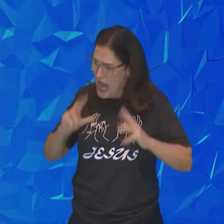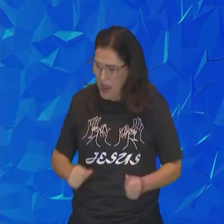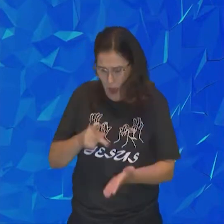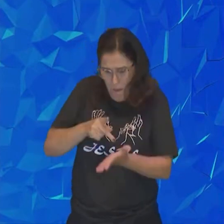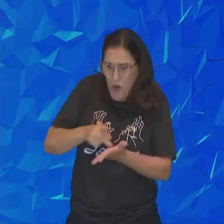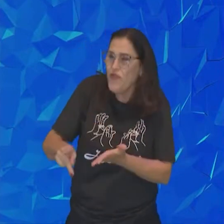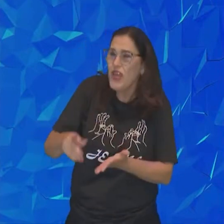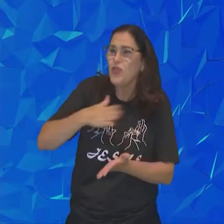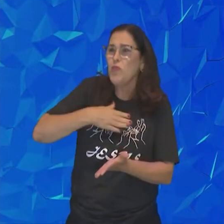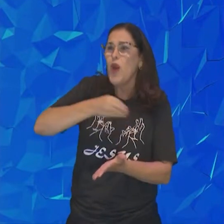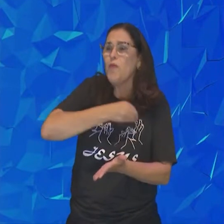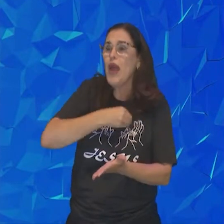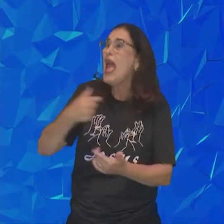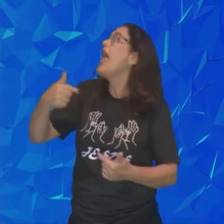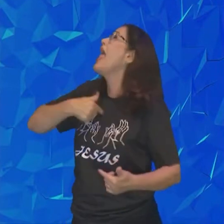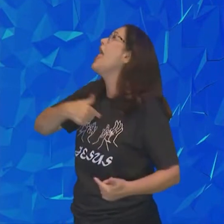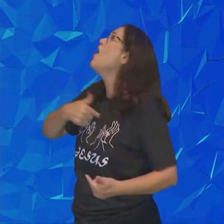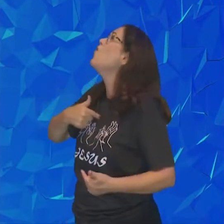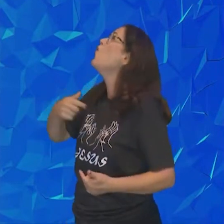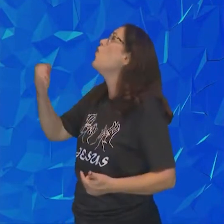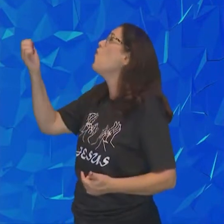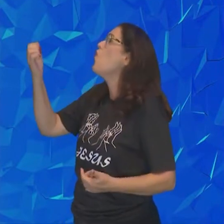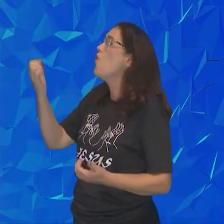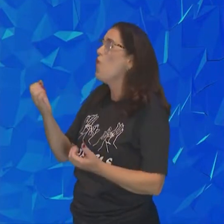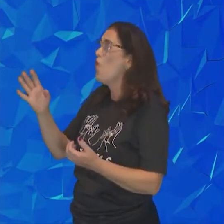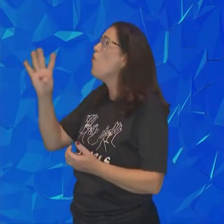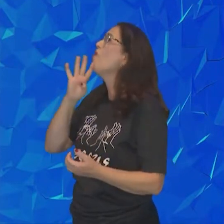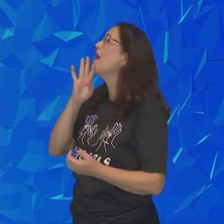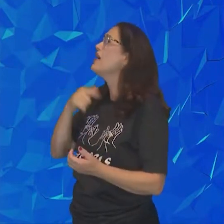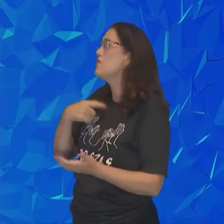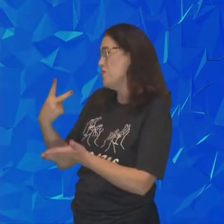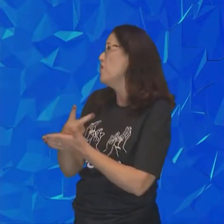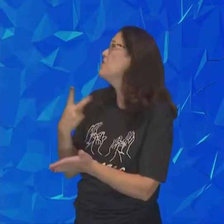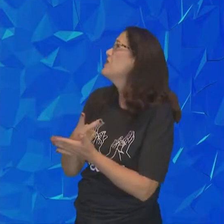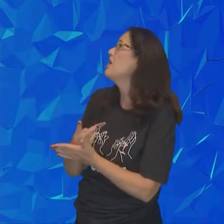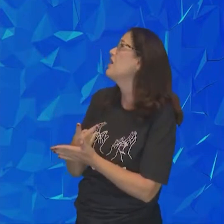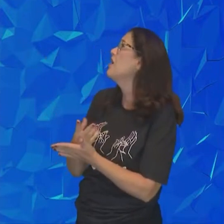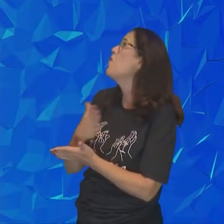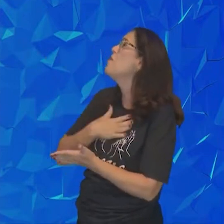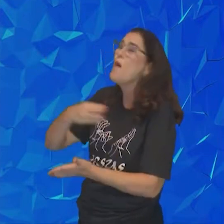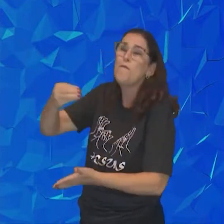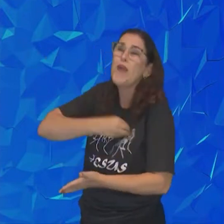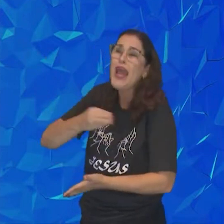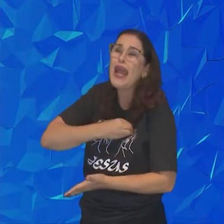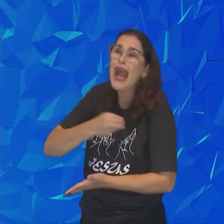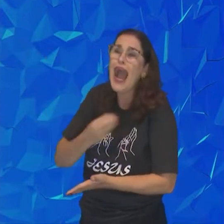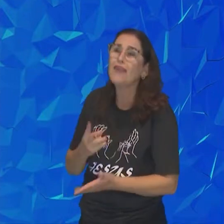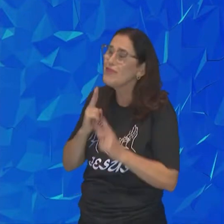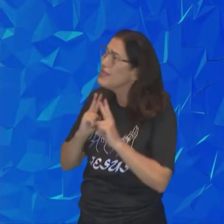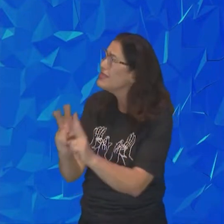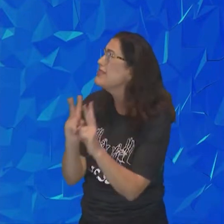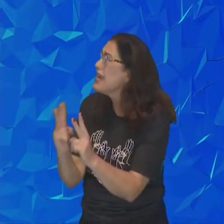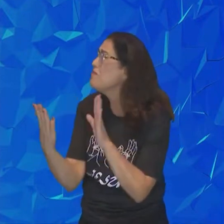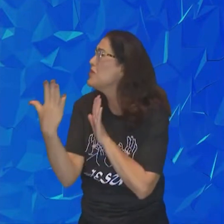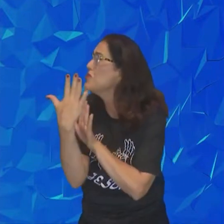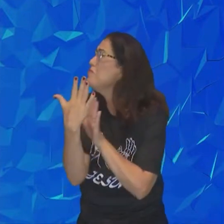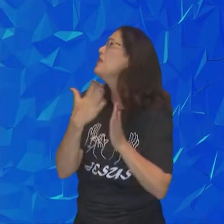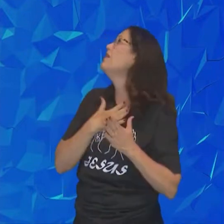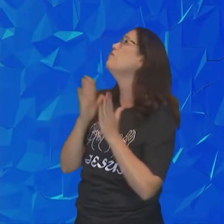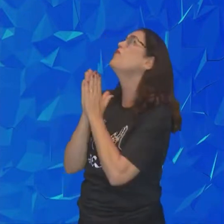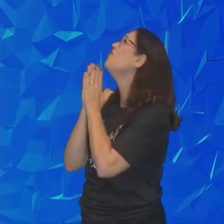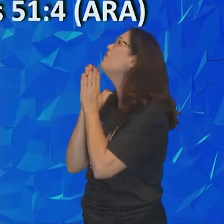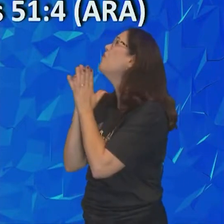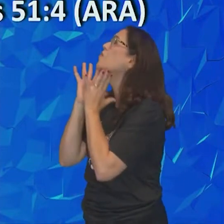meu pecado, pois eu conheço as minhas transgressões e o meu pecado está sempre diante de